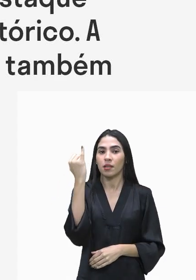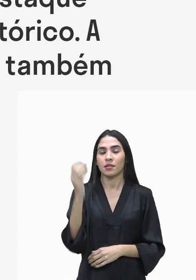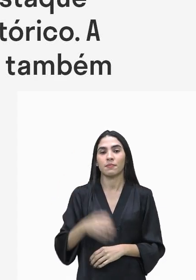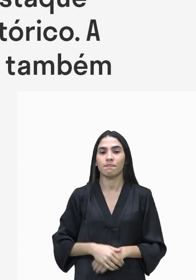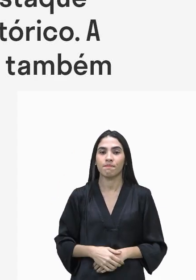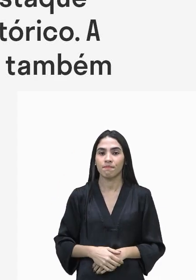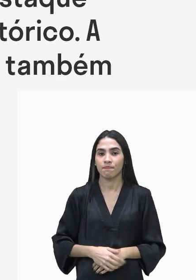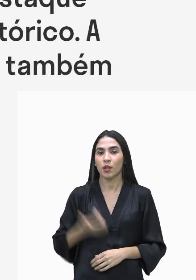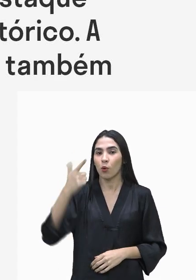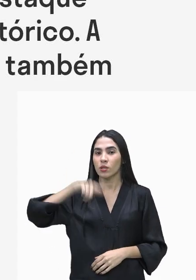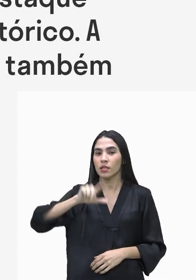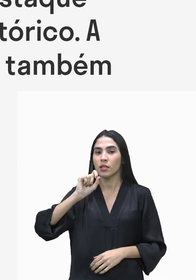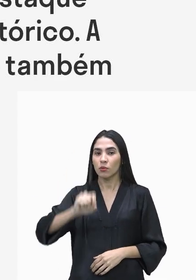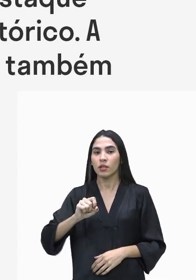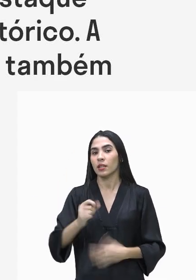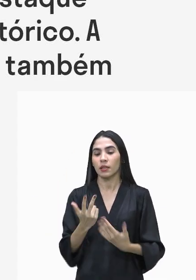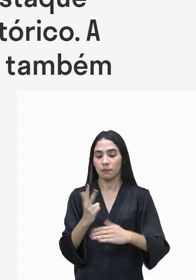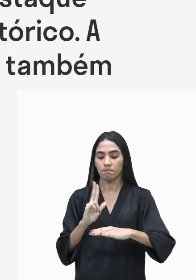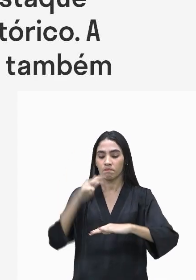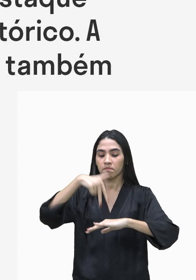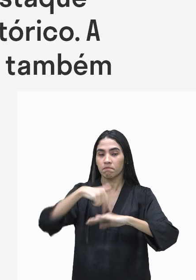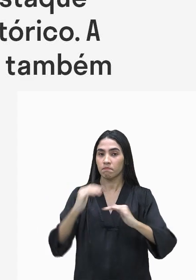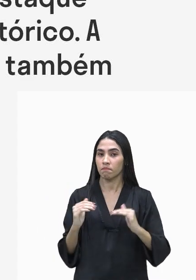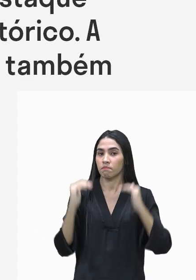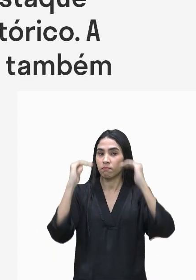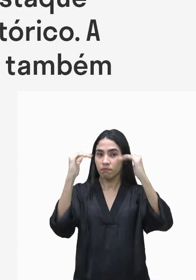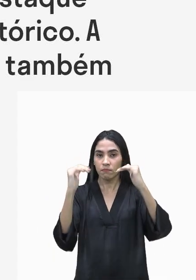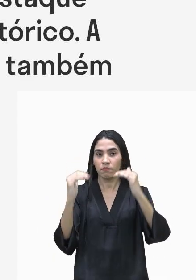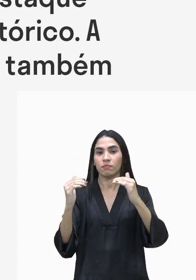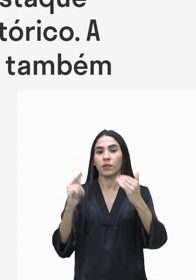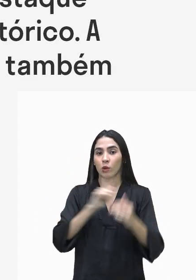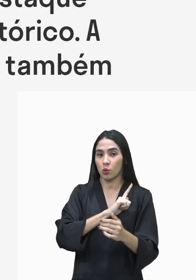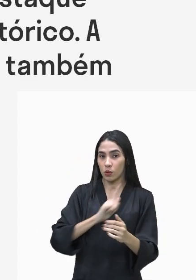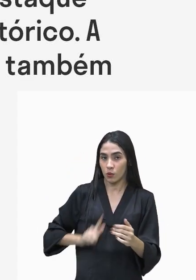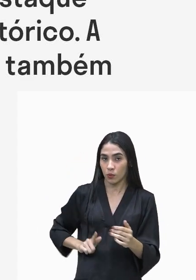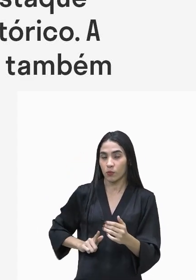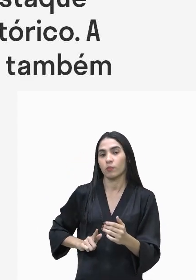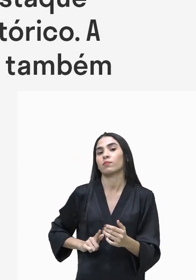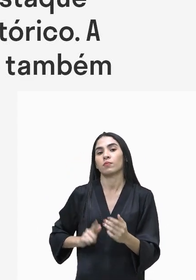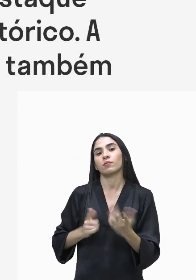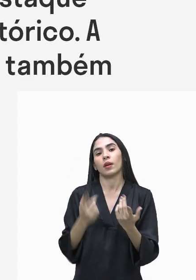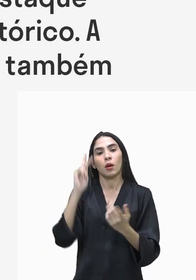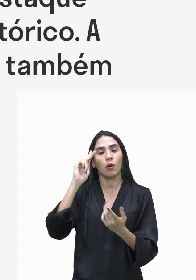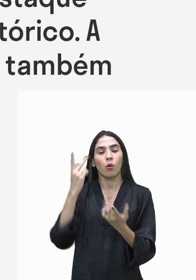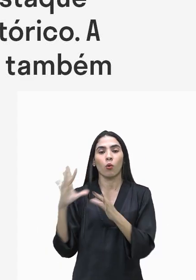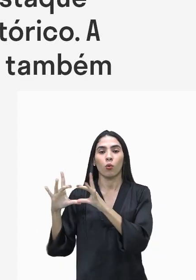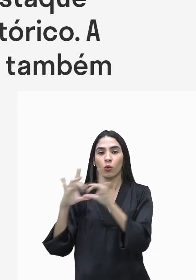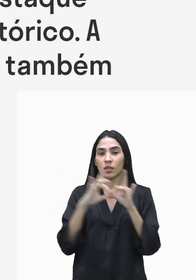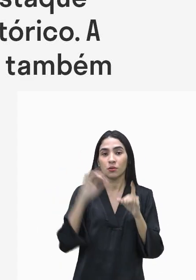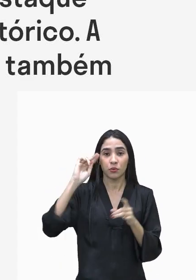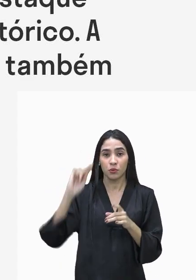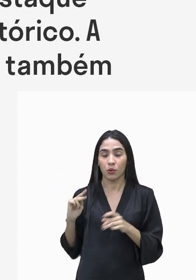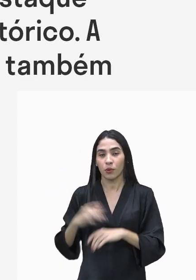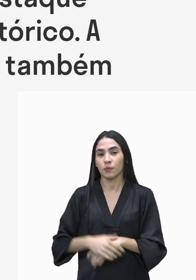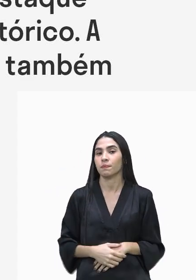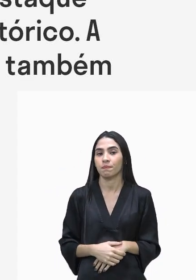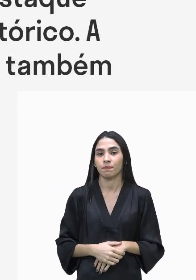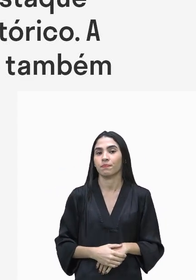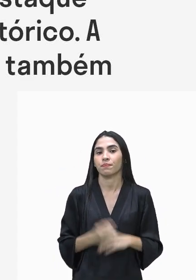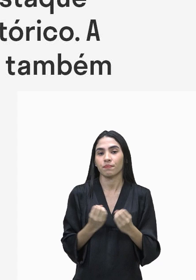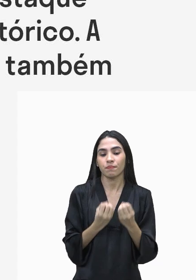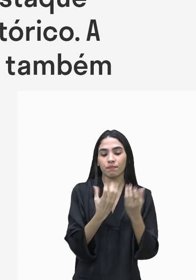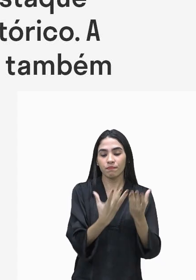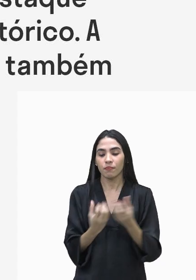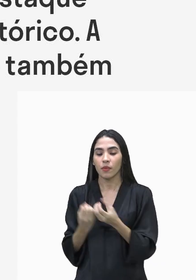uma posição de destaque em determinada sociedade e contexto histórico. A distribuição